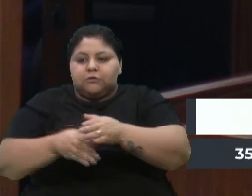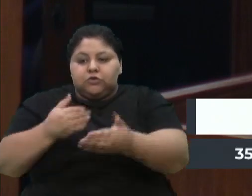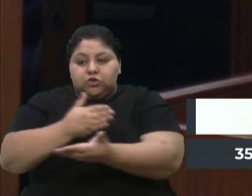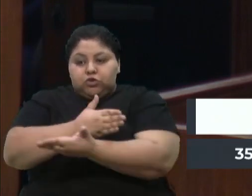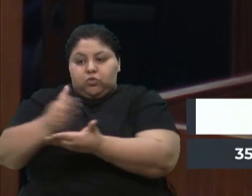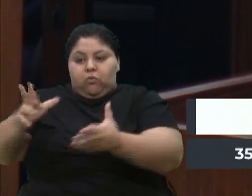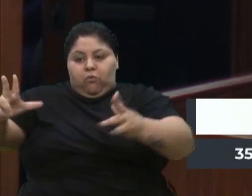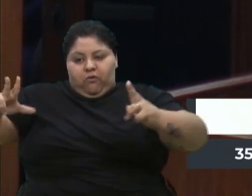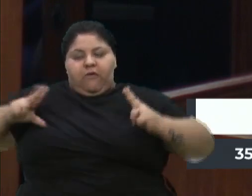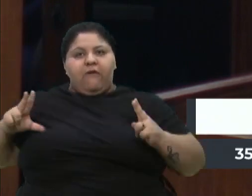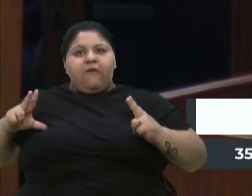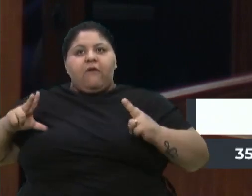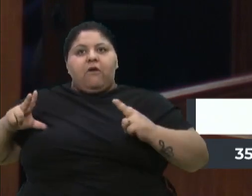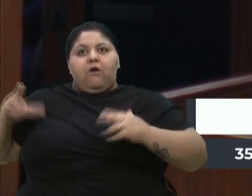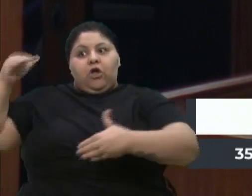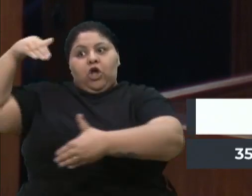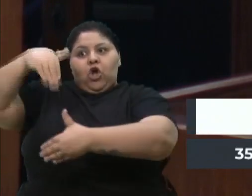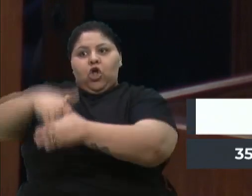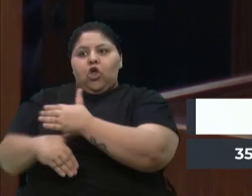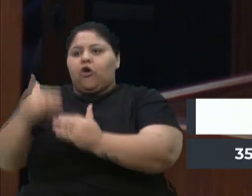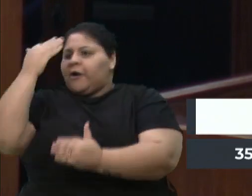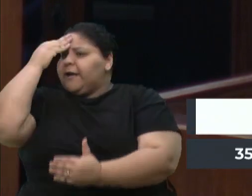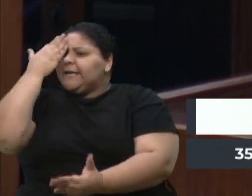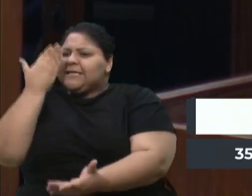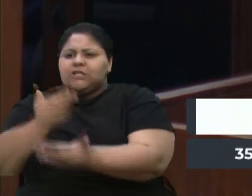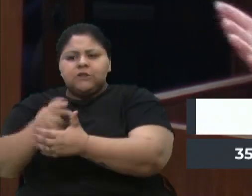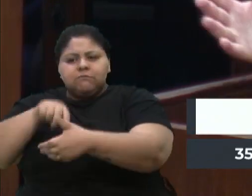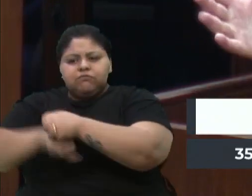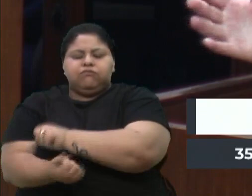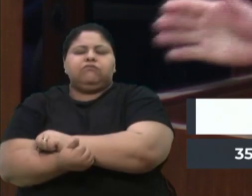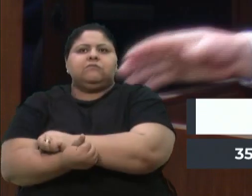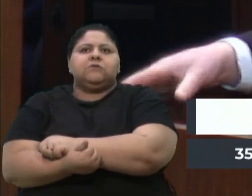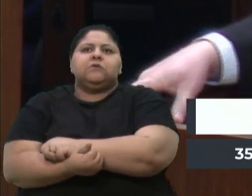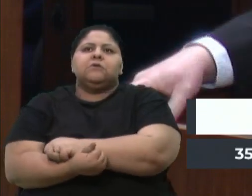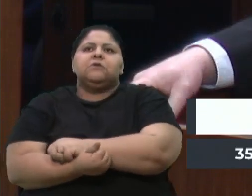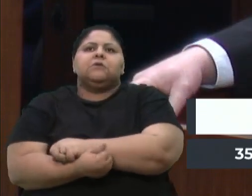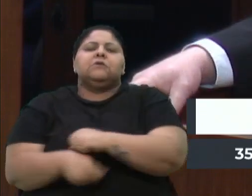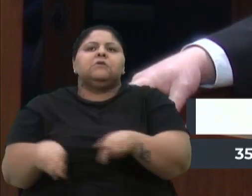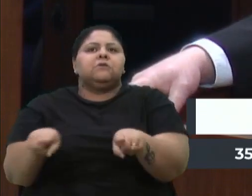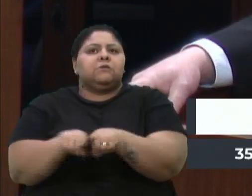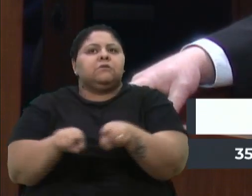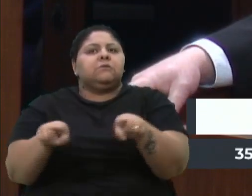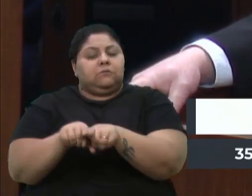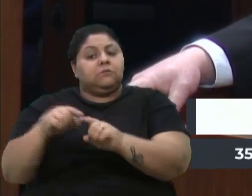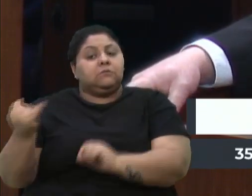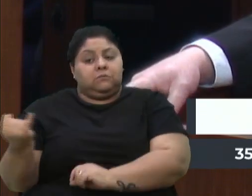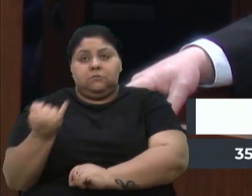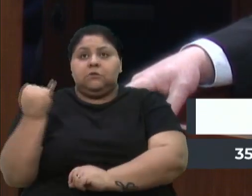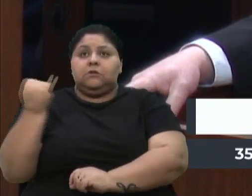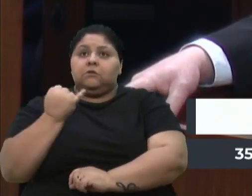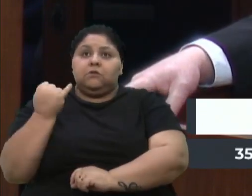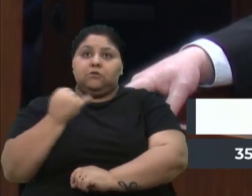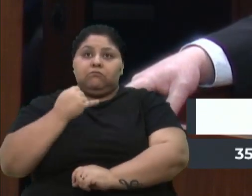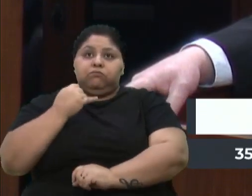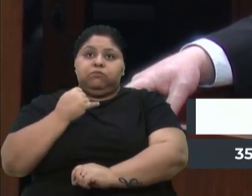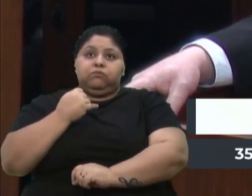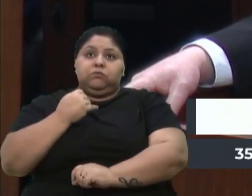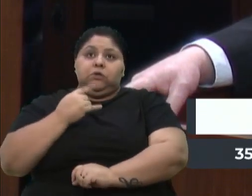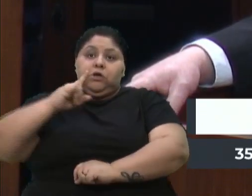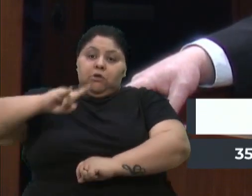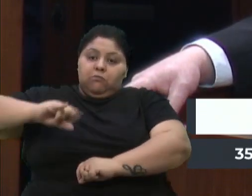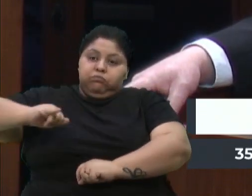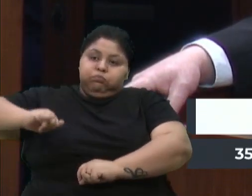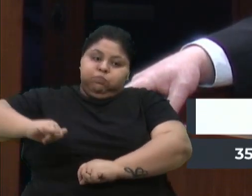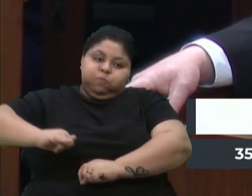coloca acredita, investe o seu recurso, e também por um fator muito grandioso, que é o aeroporto da Serra Gaúcha,